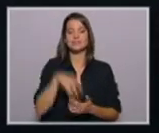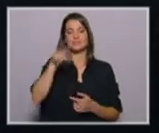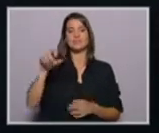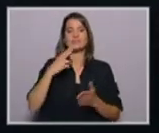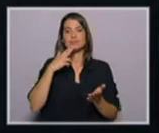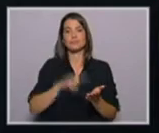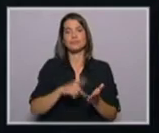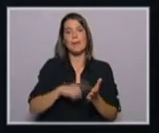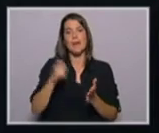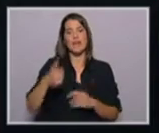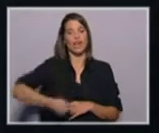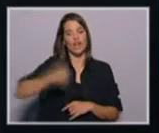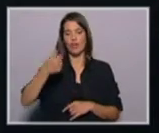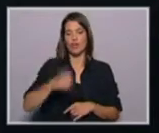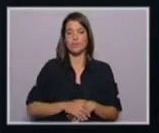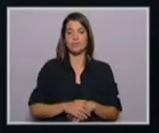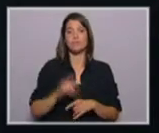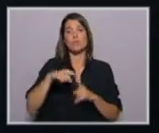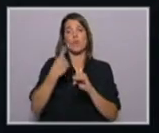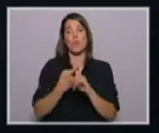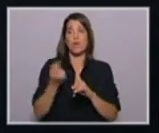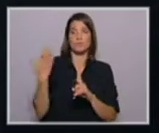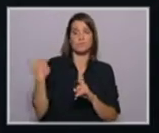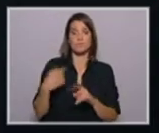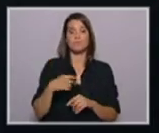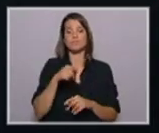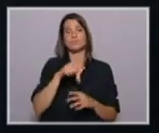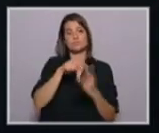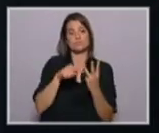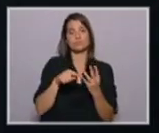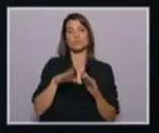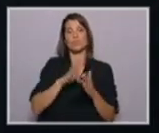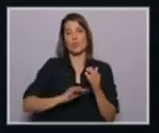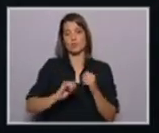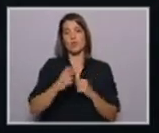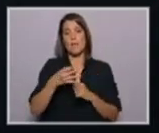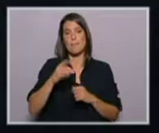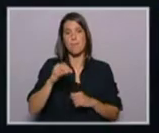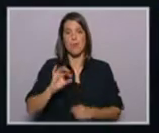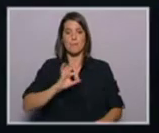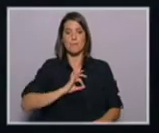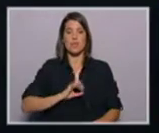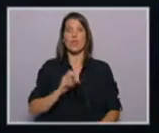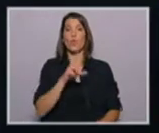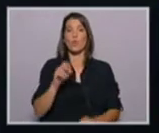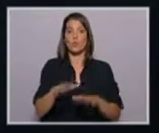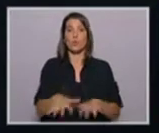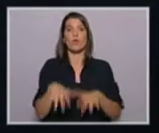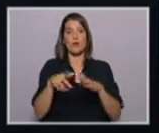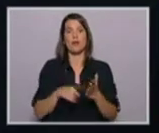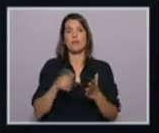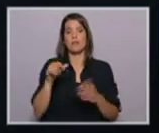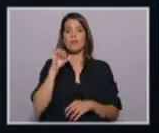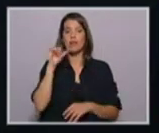heroes. Há menos de um ano, quando Armstrong e os restantes membros do programa Apollo receberam a medalha de ouro do Congresso americano, como